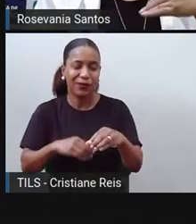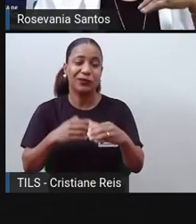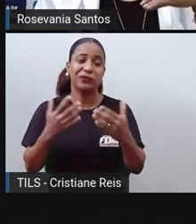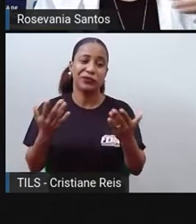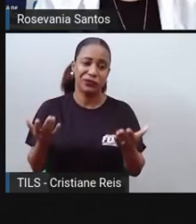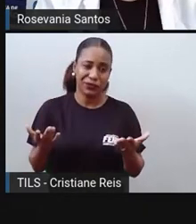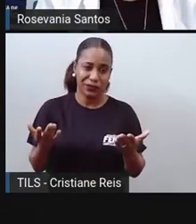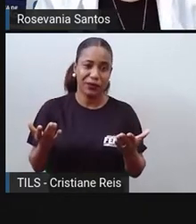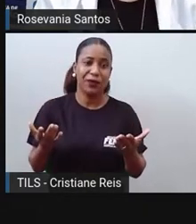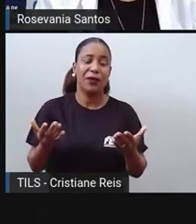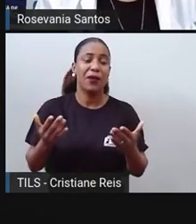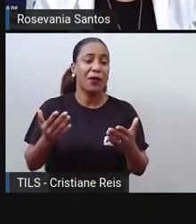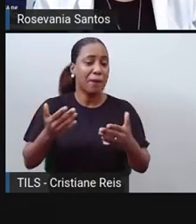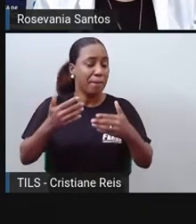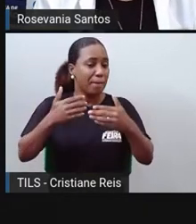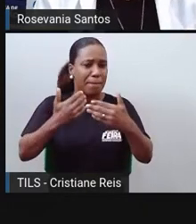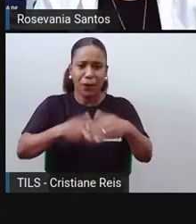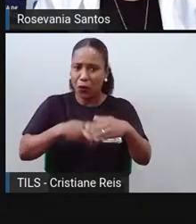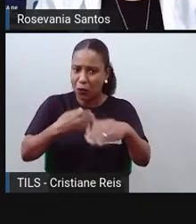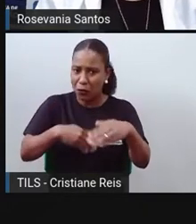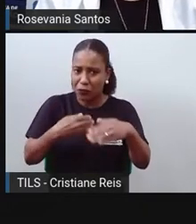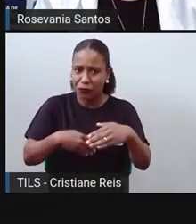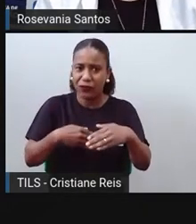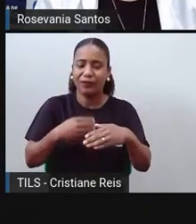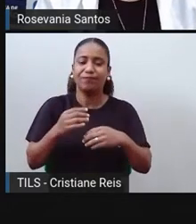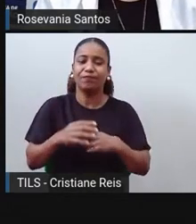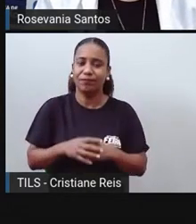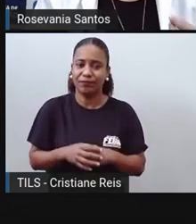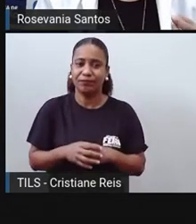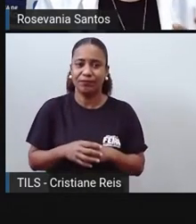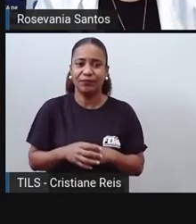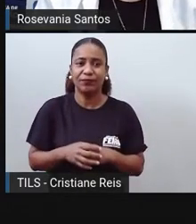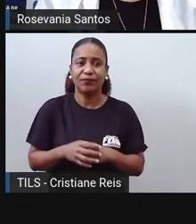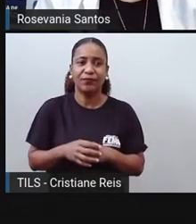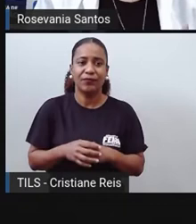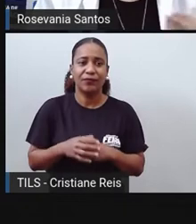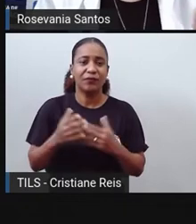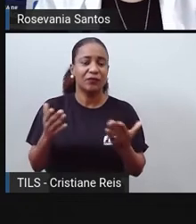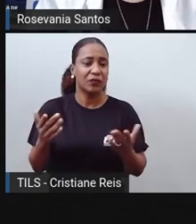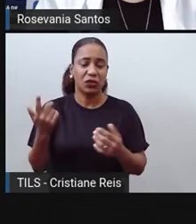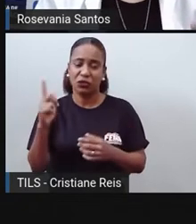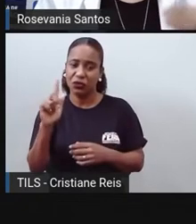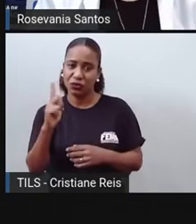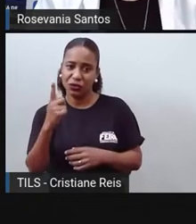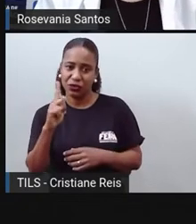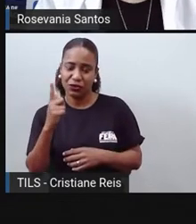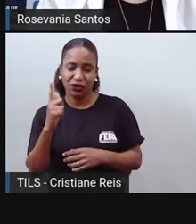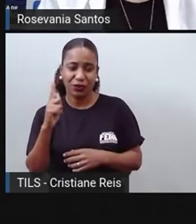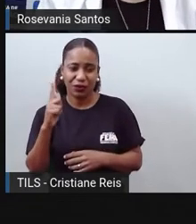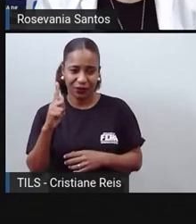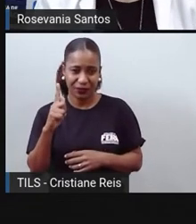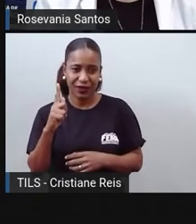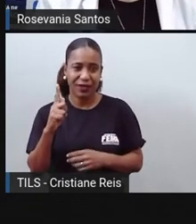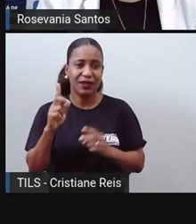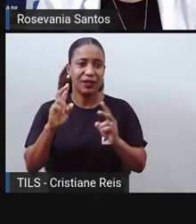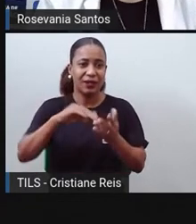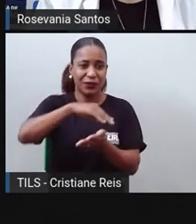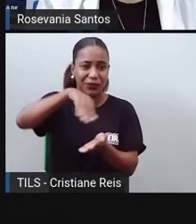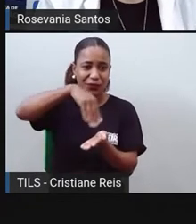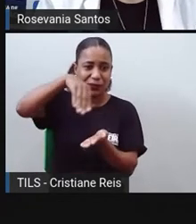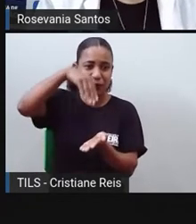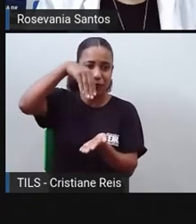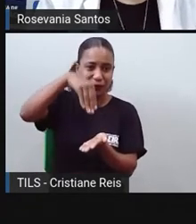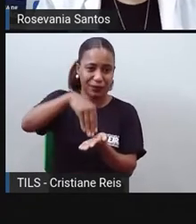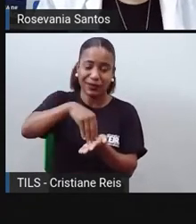Praticamente não tem um concurso que envolva essa, bora dizer assim, que tenha geografia ou que tenha história, que não tenha uma questãozinha sobre